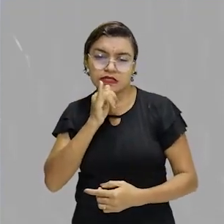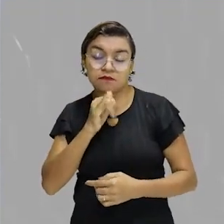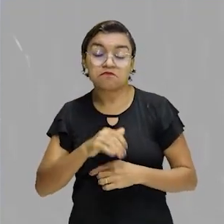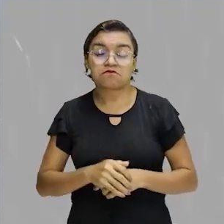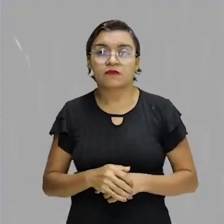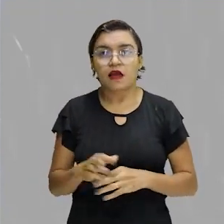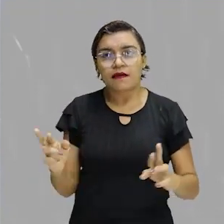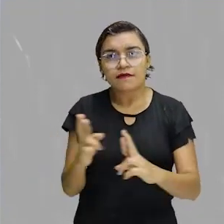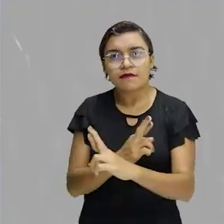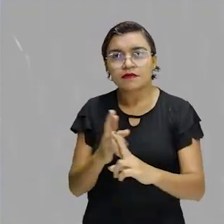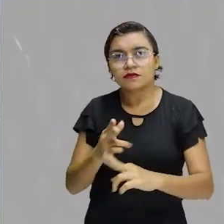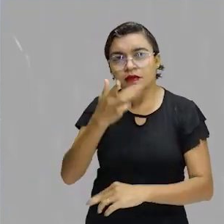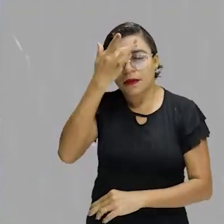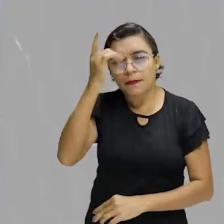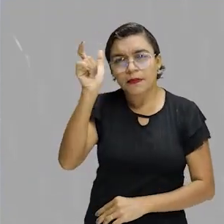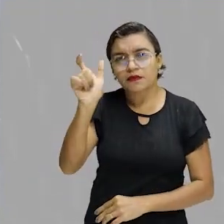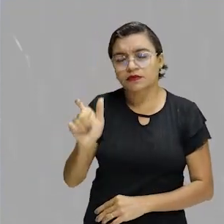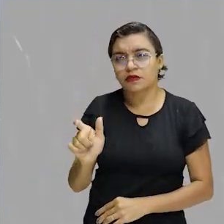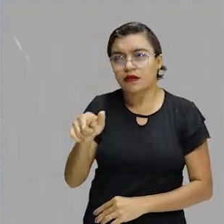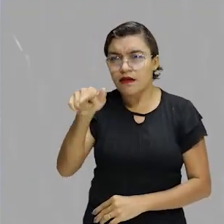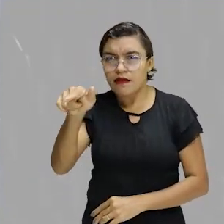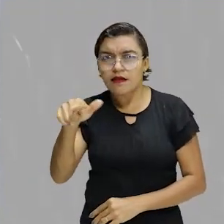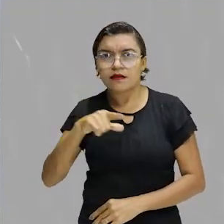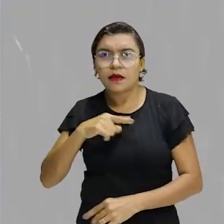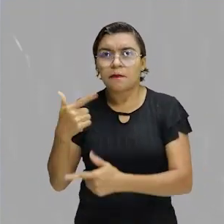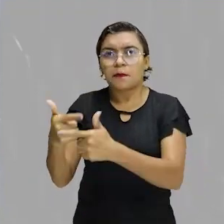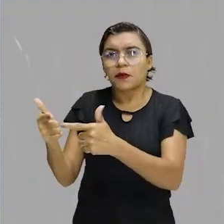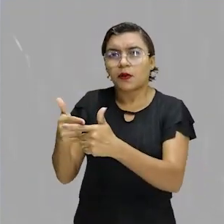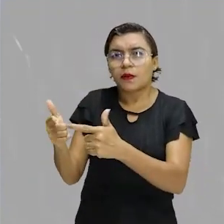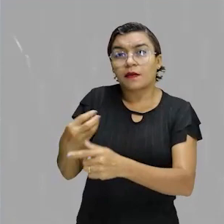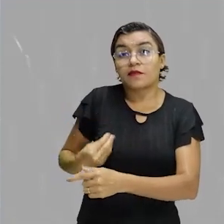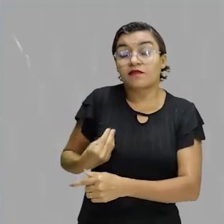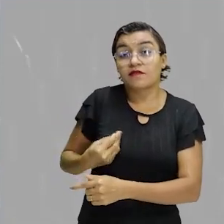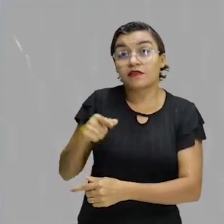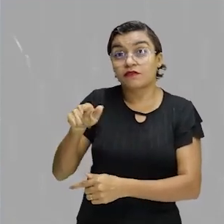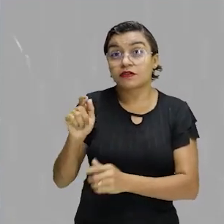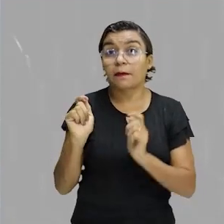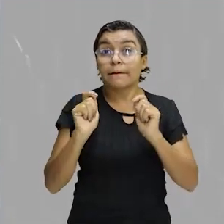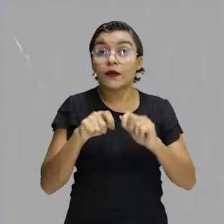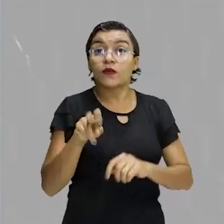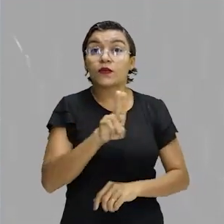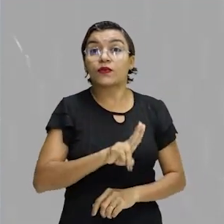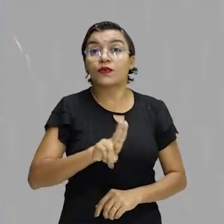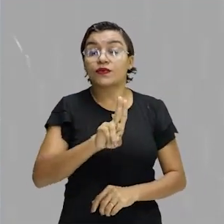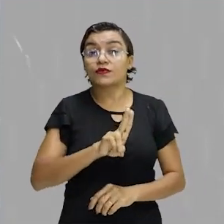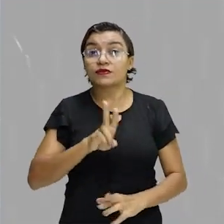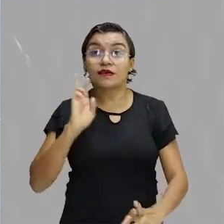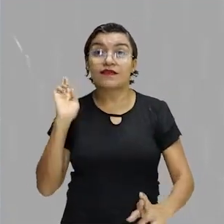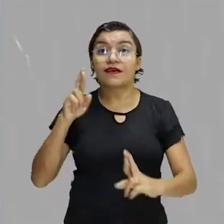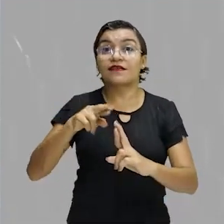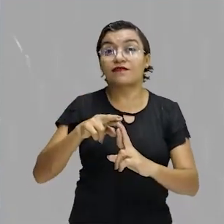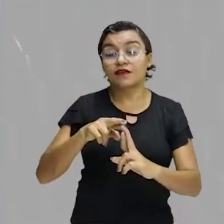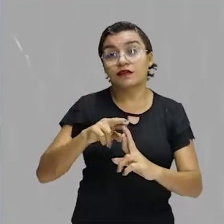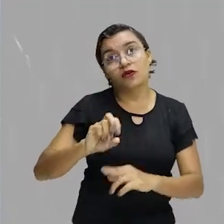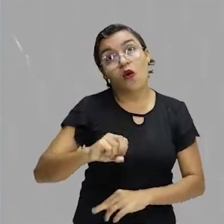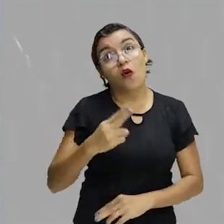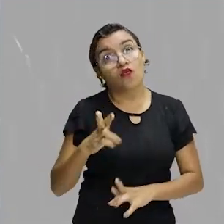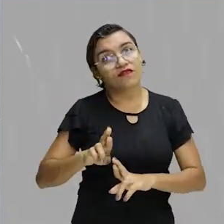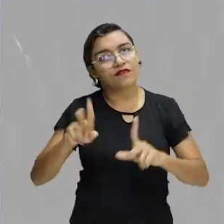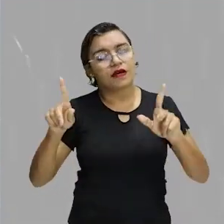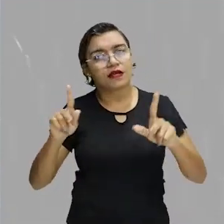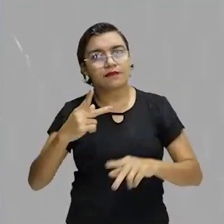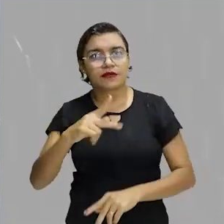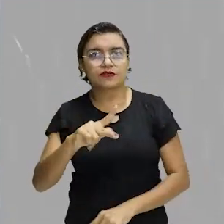aquele personagem, com aquele problema que aquele personagem vivencia, e você pode usar aquilo como referência ou não